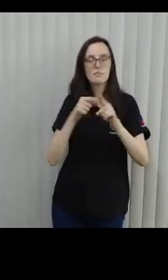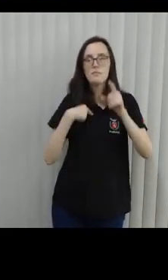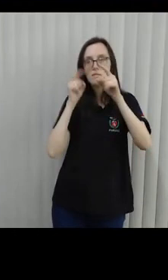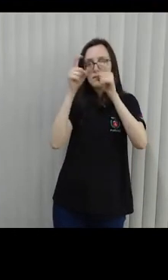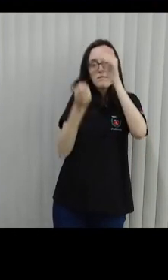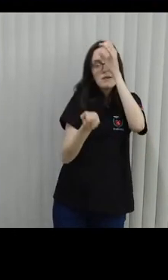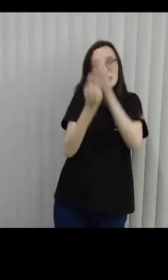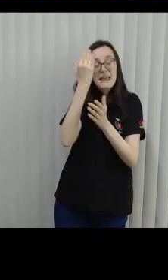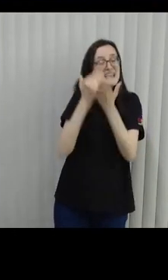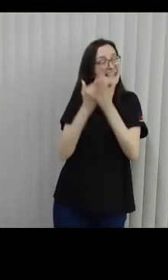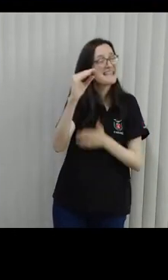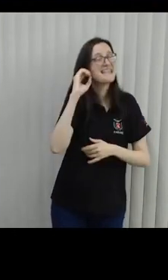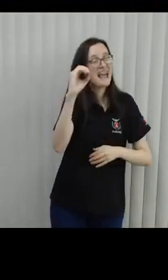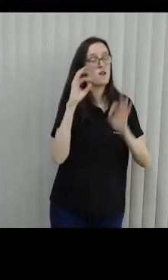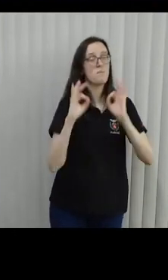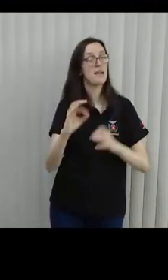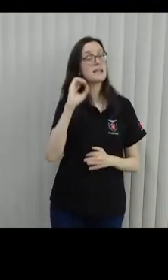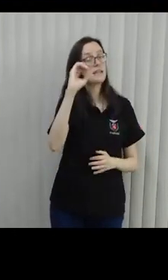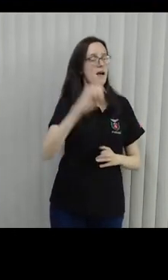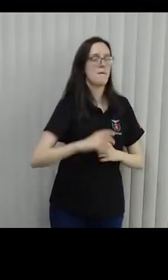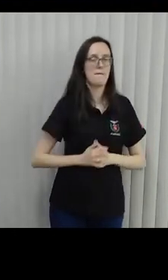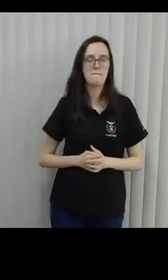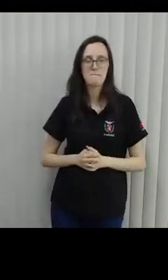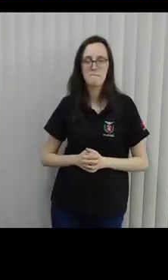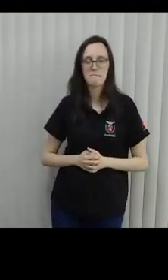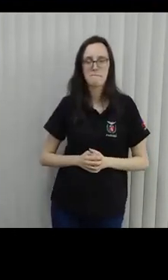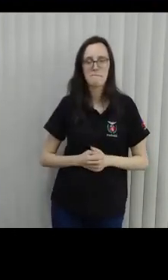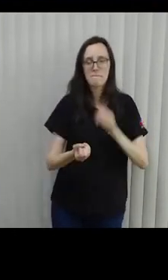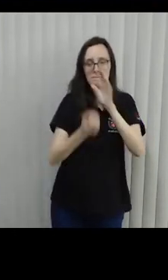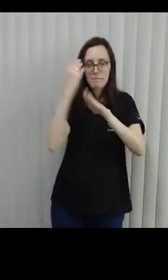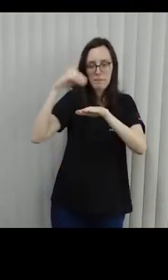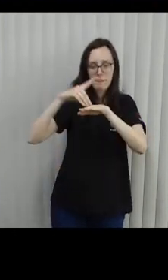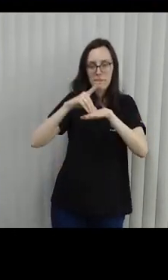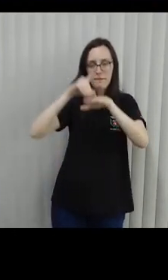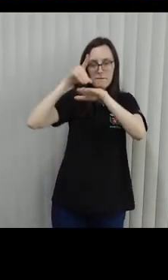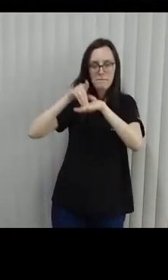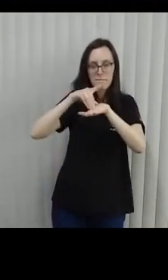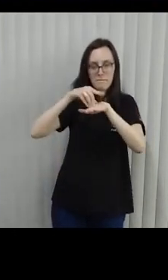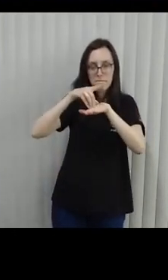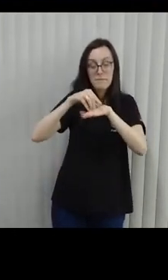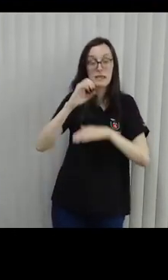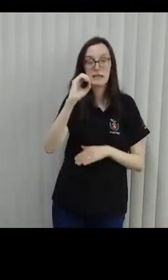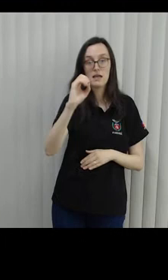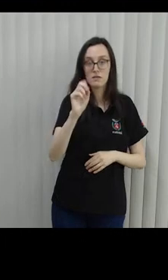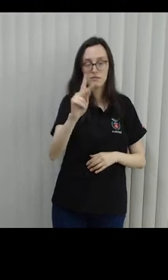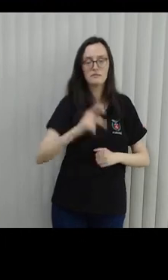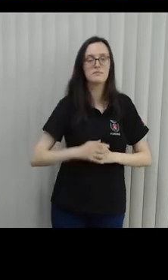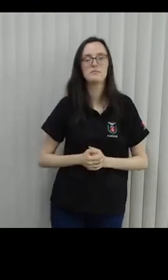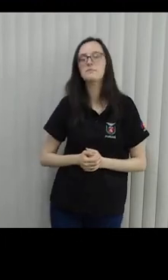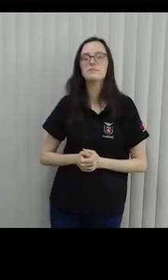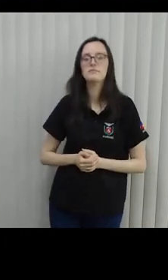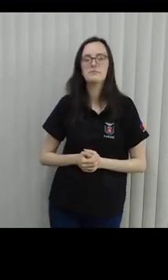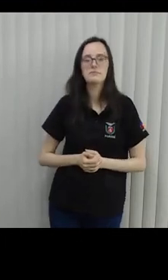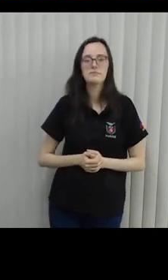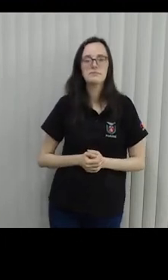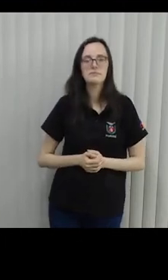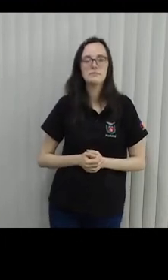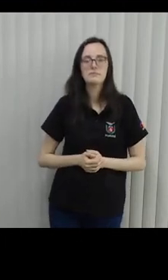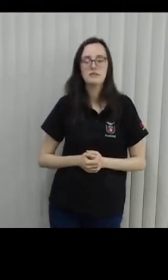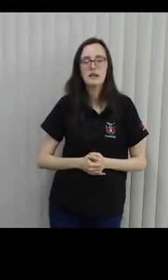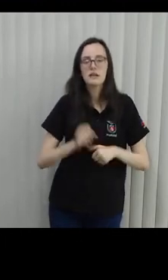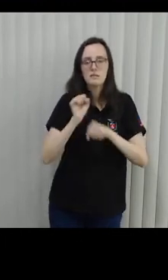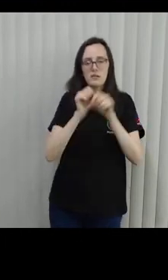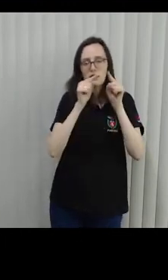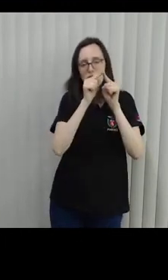gente começar do zero, zero. A gente vai criar o Dino do zero, beleza? Só esperar ele carregar aqui